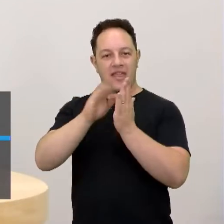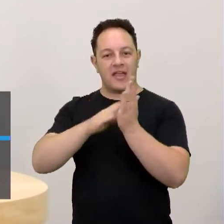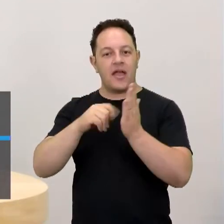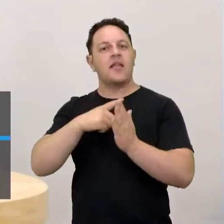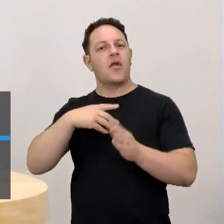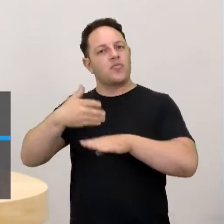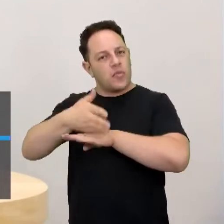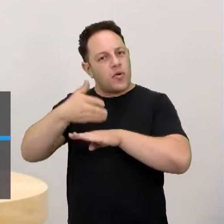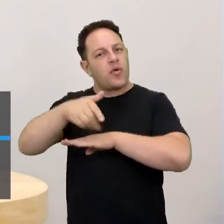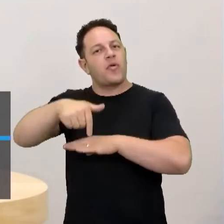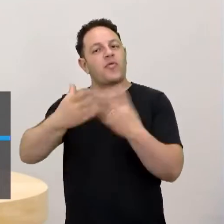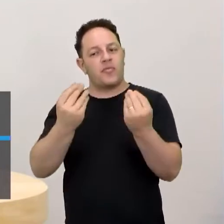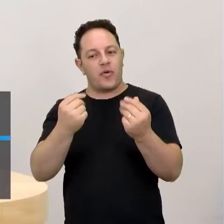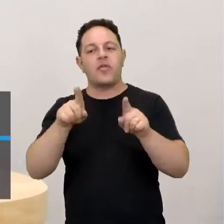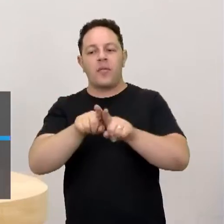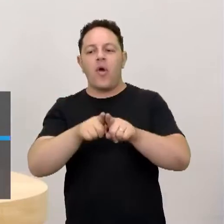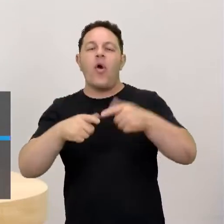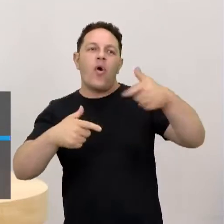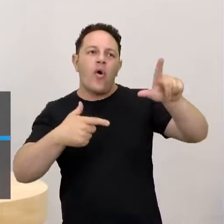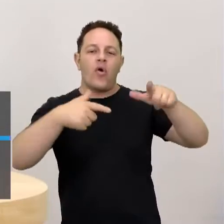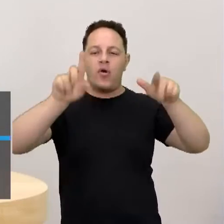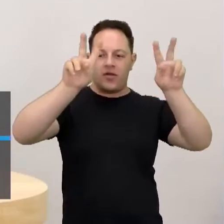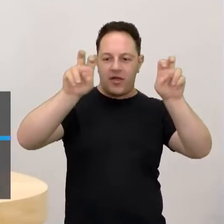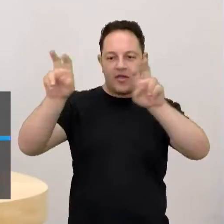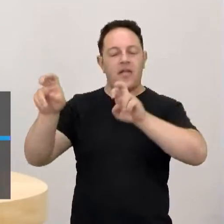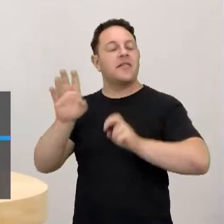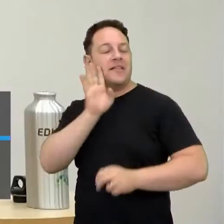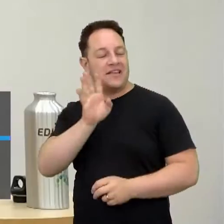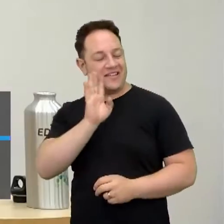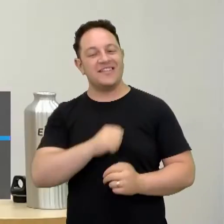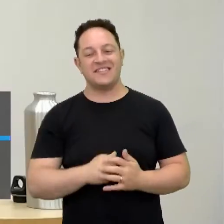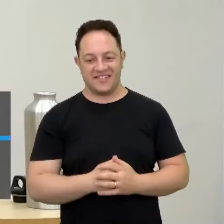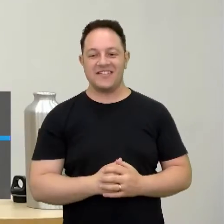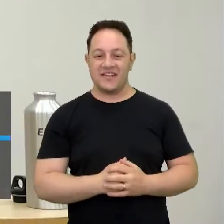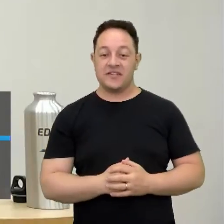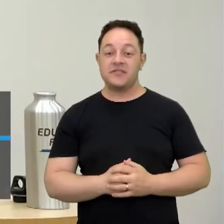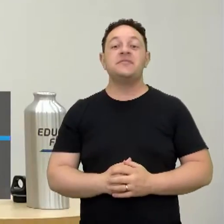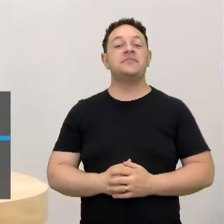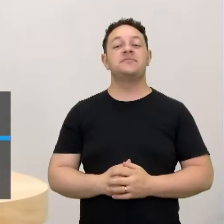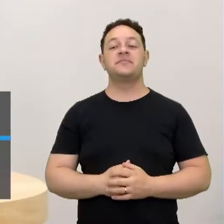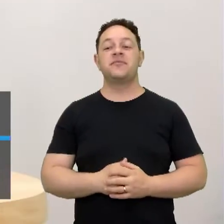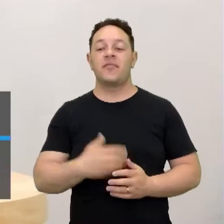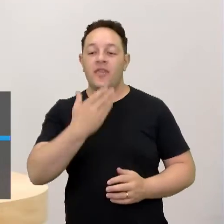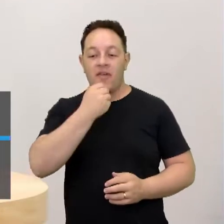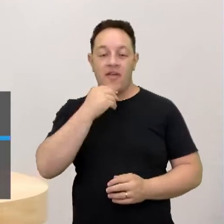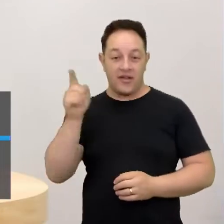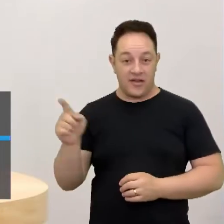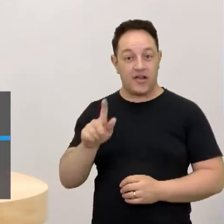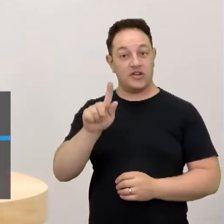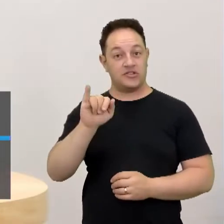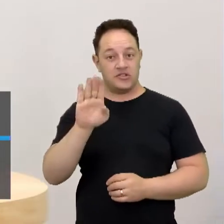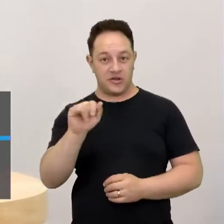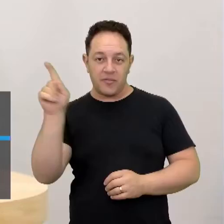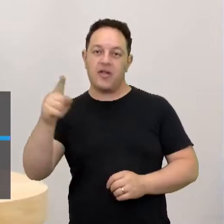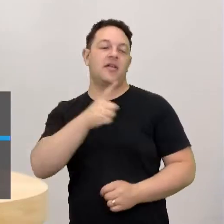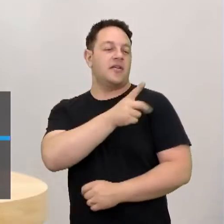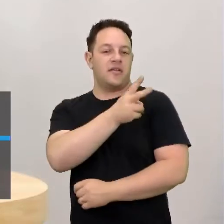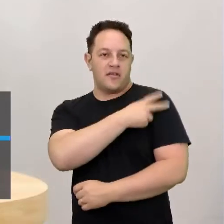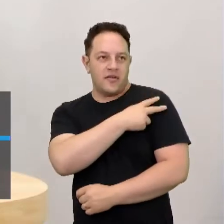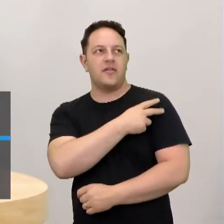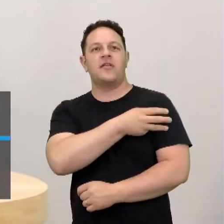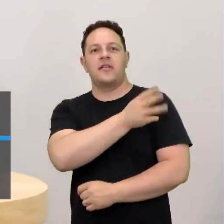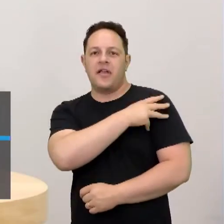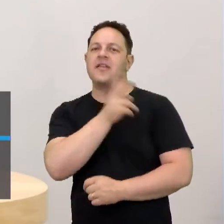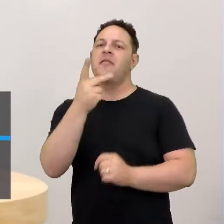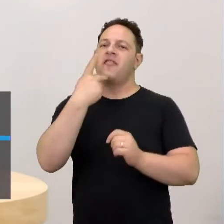9º ano, mas de outros anos e também de outras séries. Muito bacana. O Giba, nas aulas da 2ª série, 3ª série, está sempre falando de